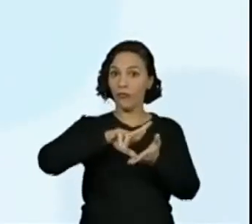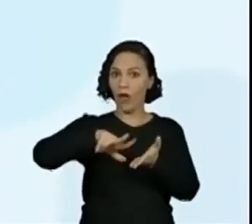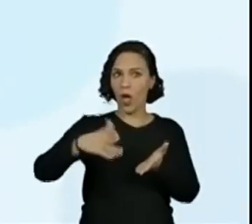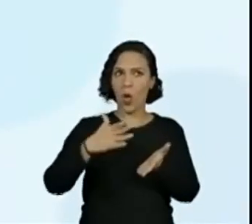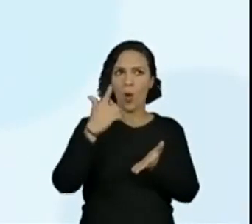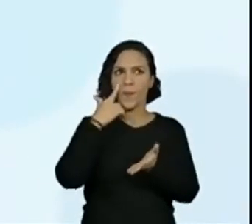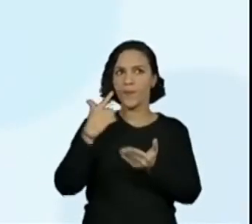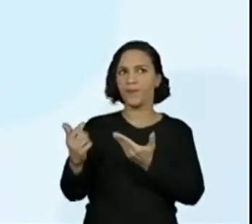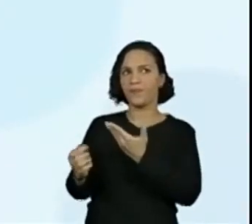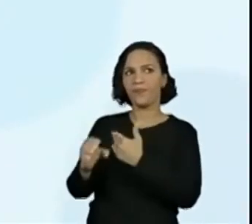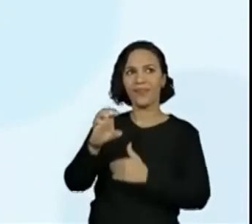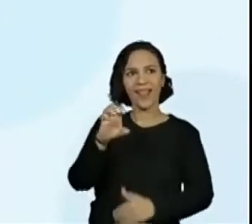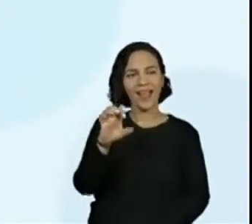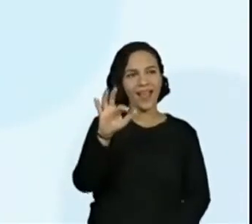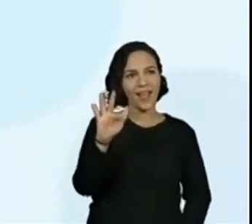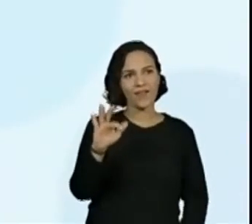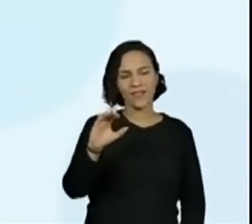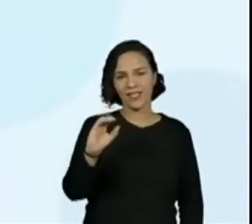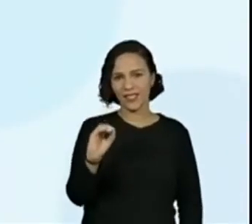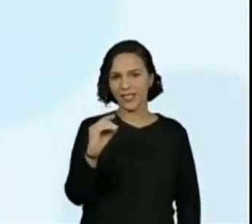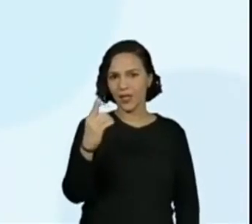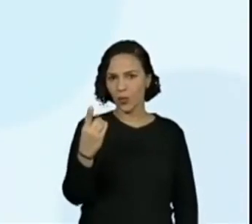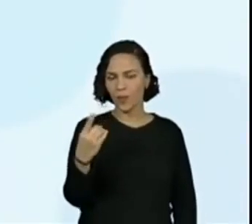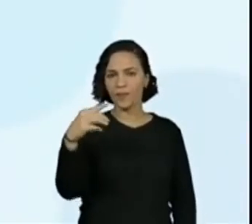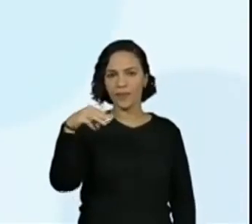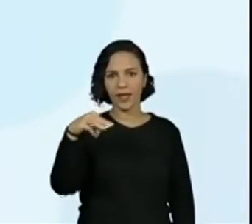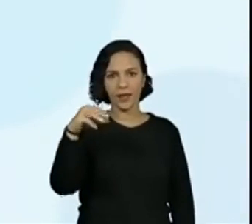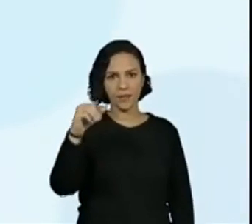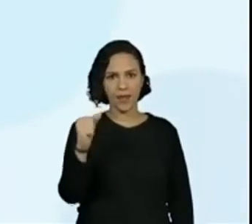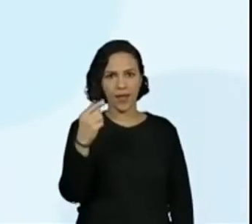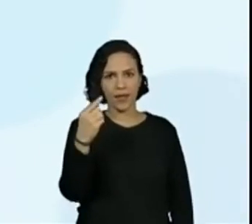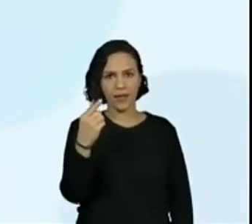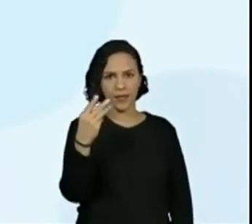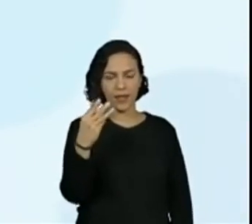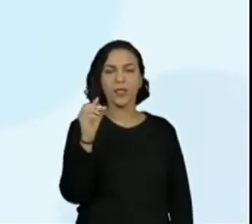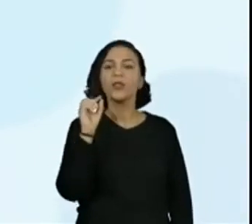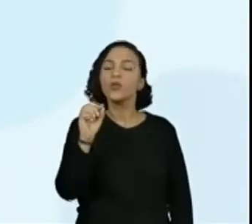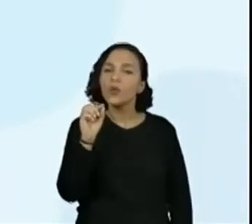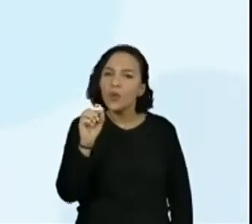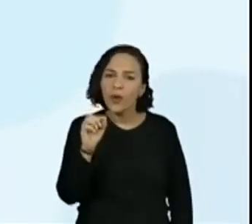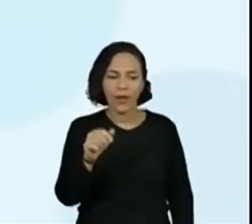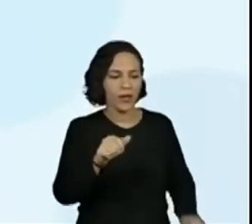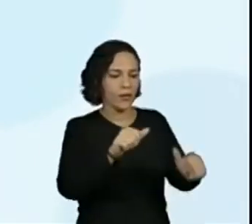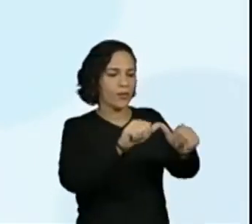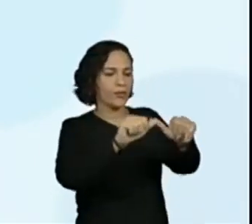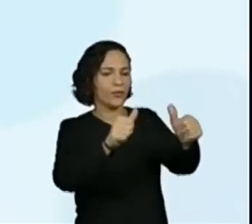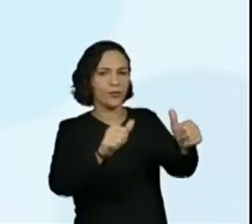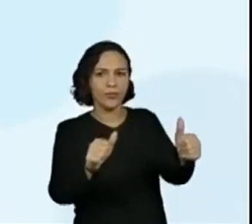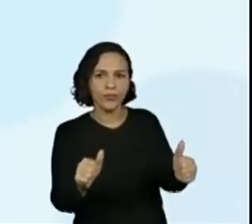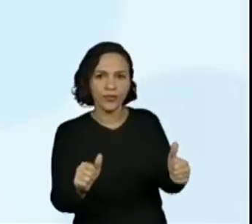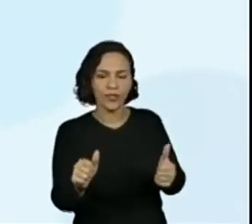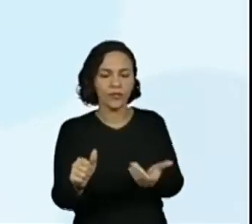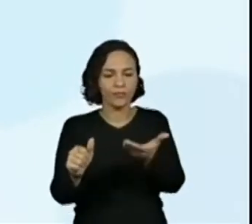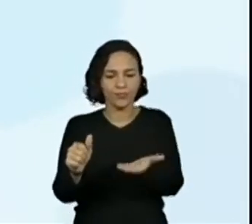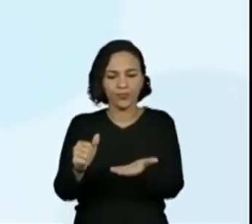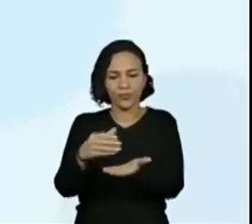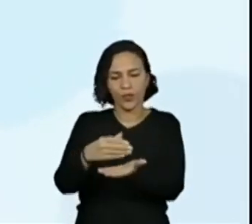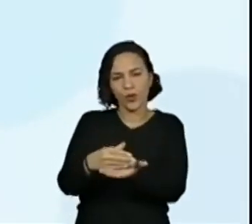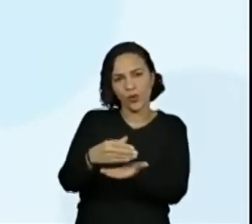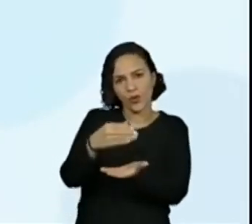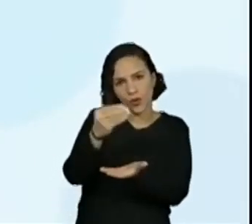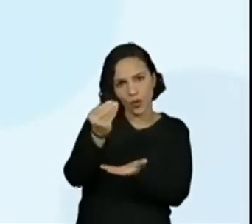F01MA13. Relacionar figuras geométricas, espaciais, cones, cilindros, esferas e